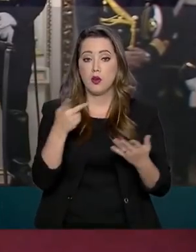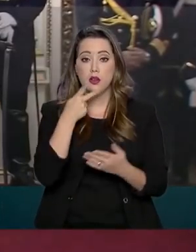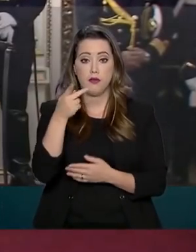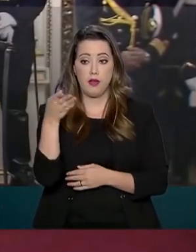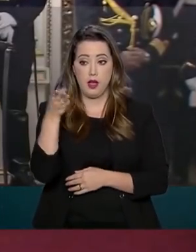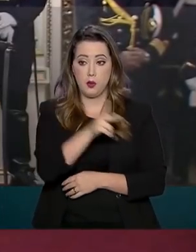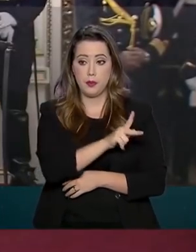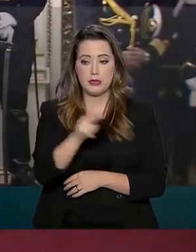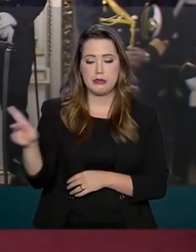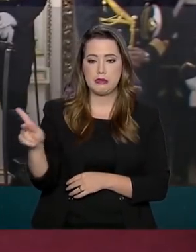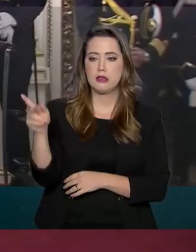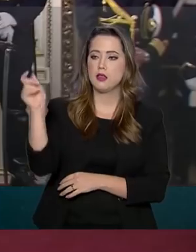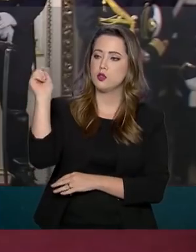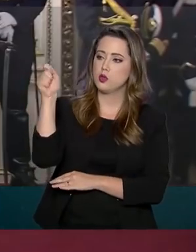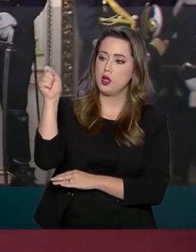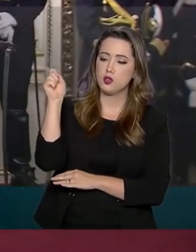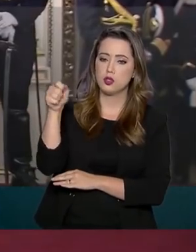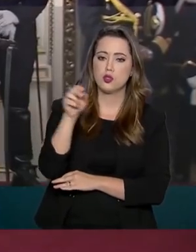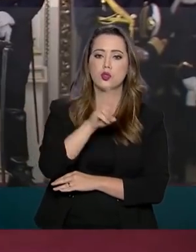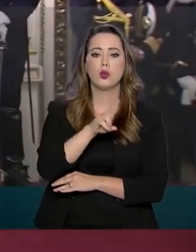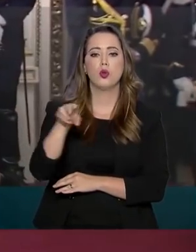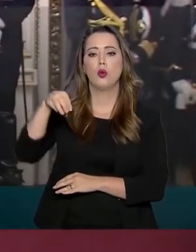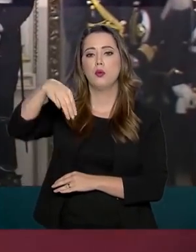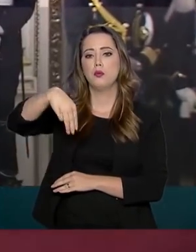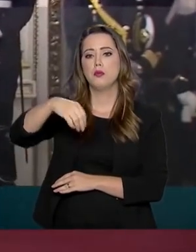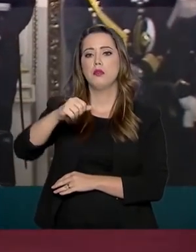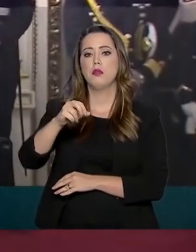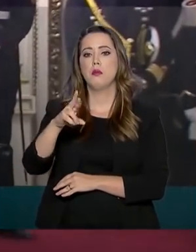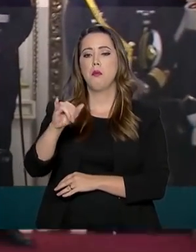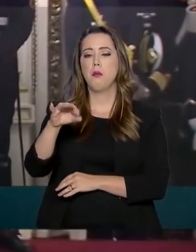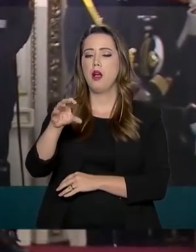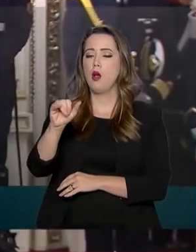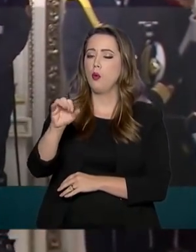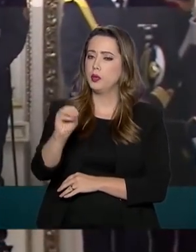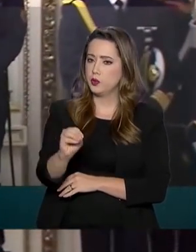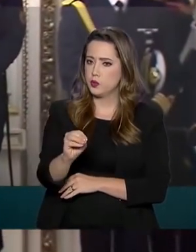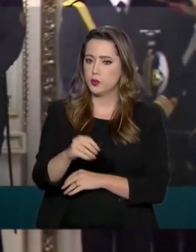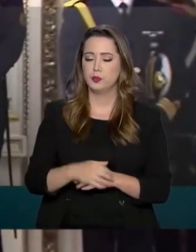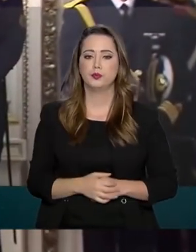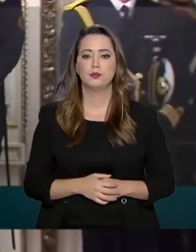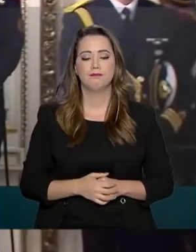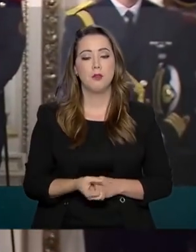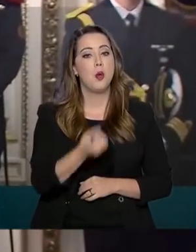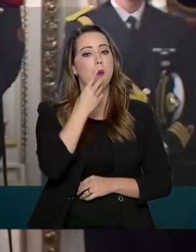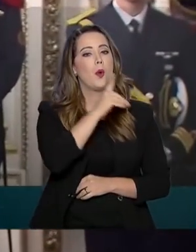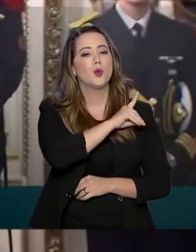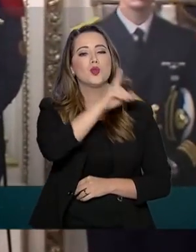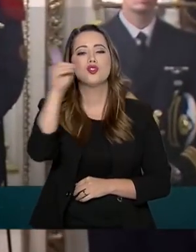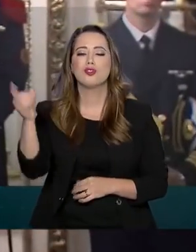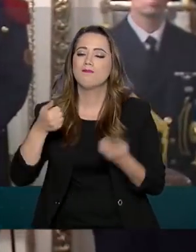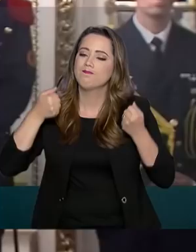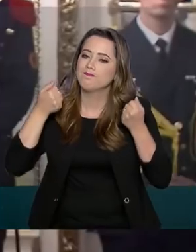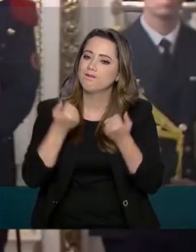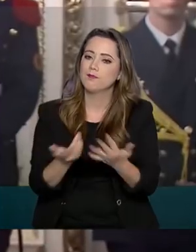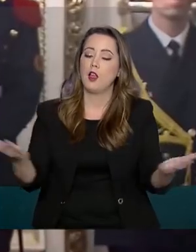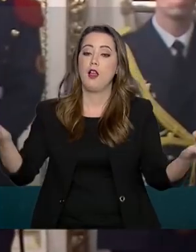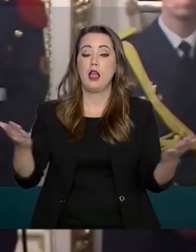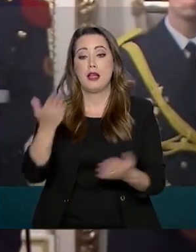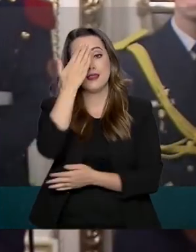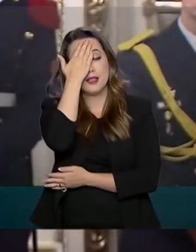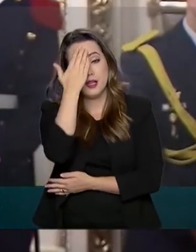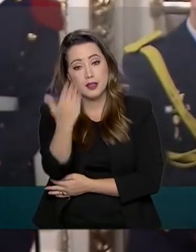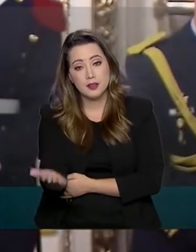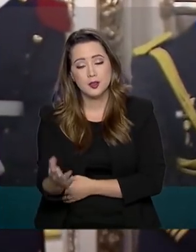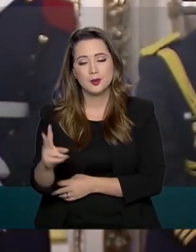República Argentina, Maurício Macri. Bom dia a todos. Muito obrigado por